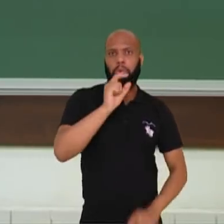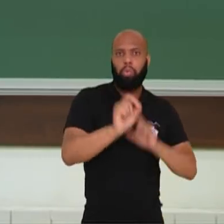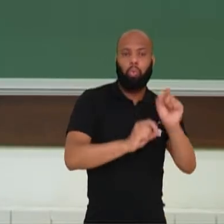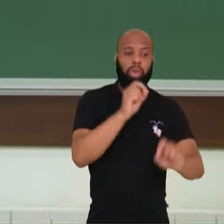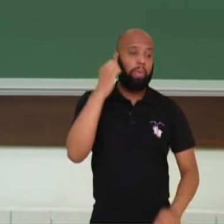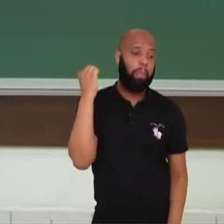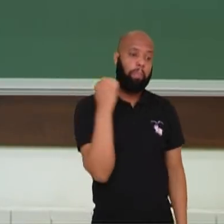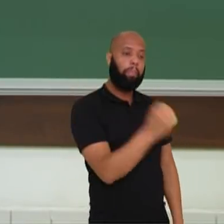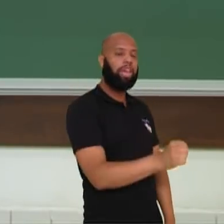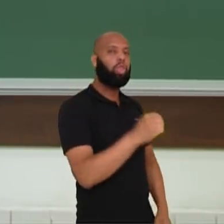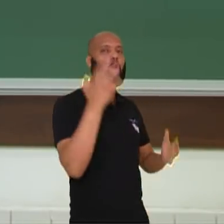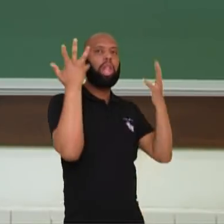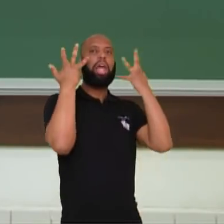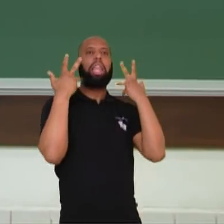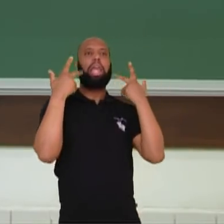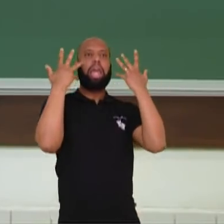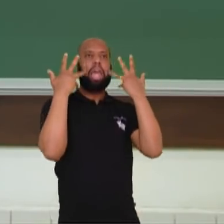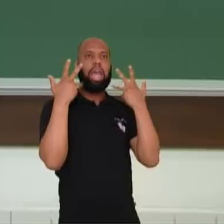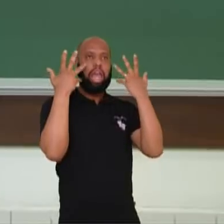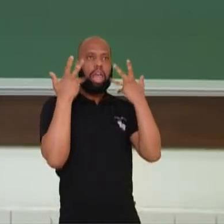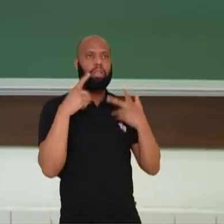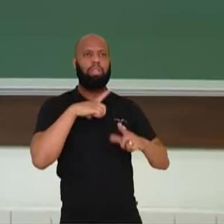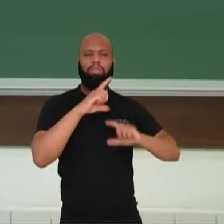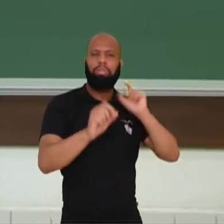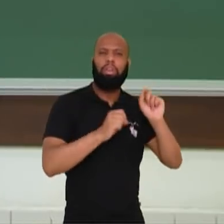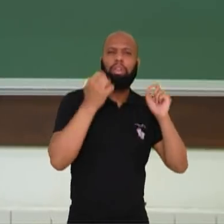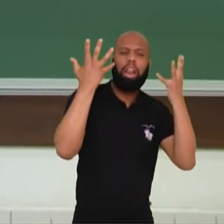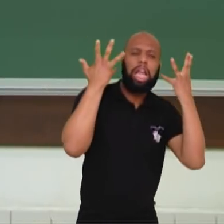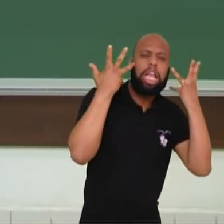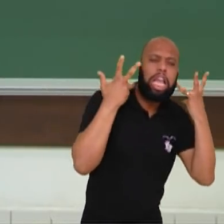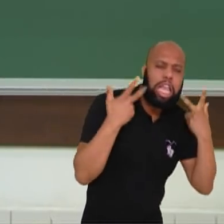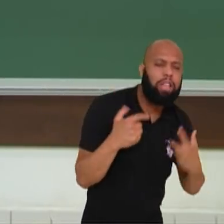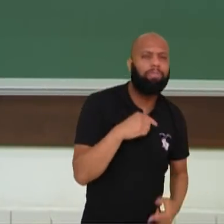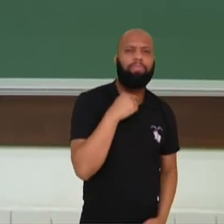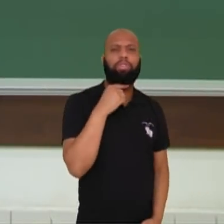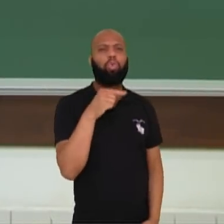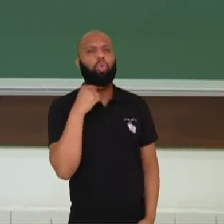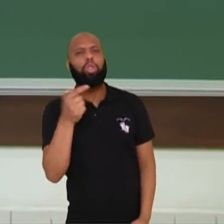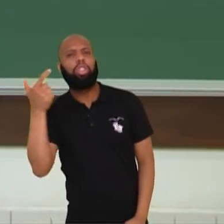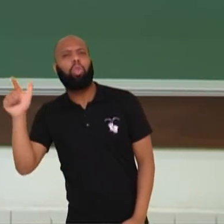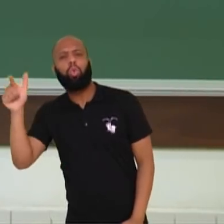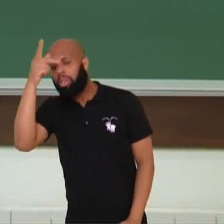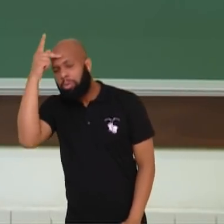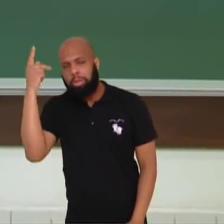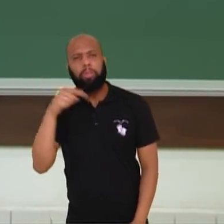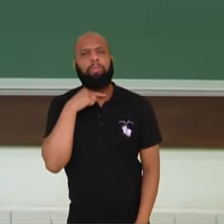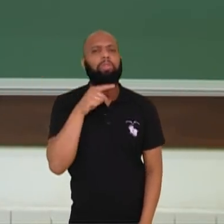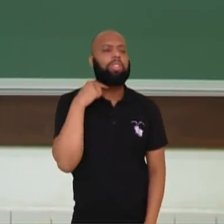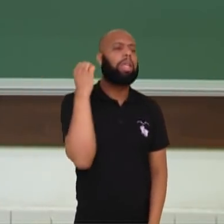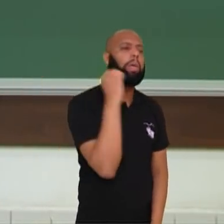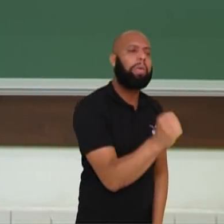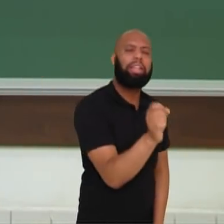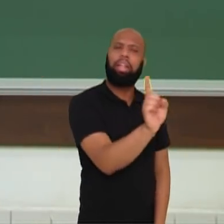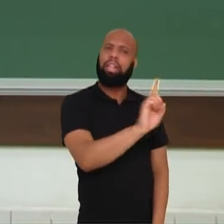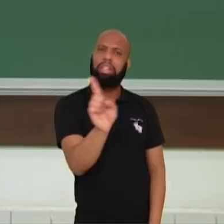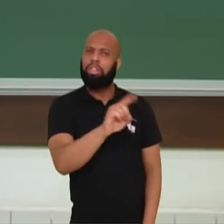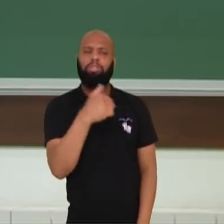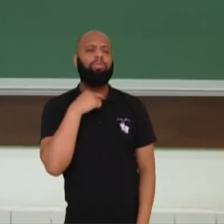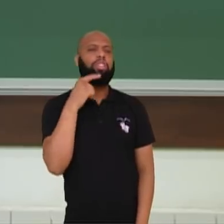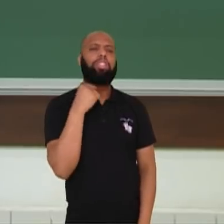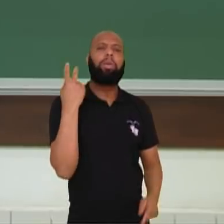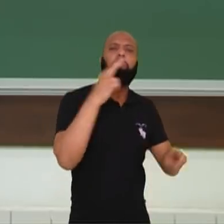foi matar o leão de Nemeia, uma fera que de nenhuma maneira conseguiram matar, não conseguiam